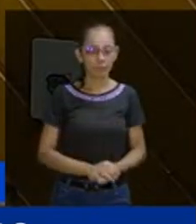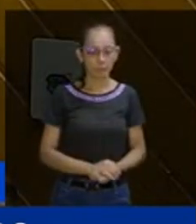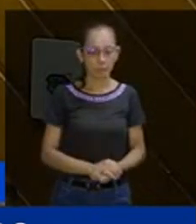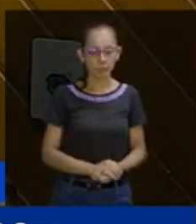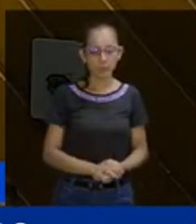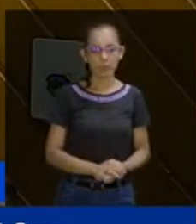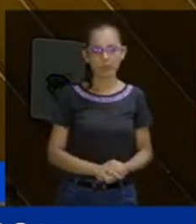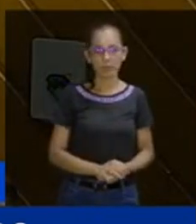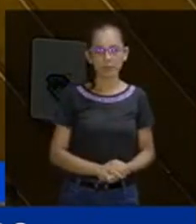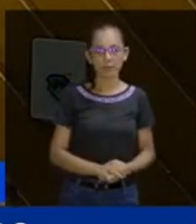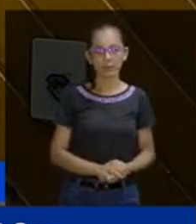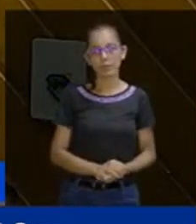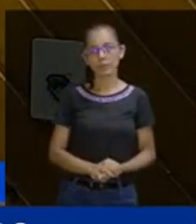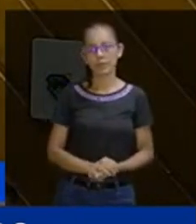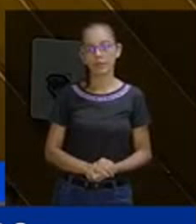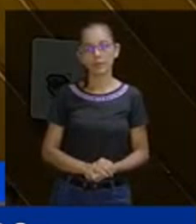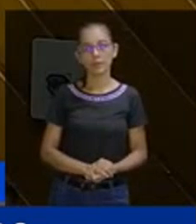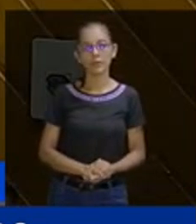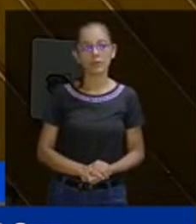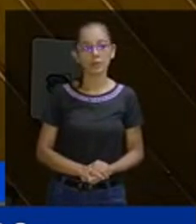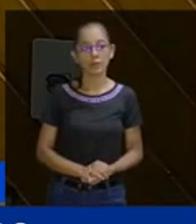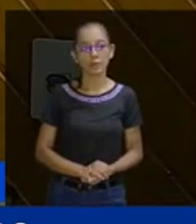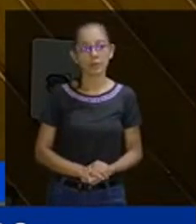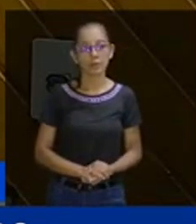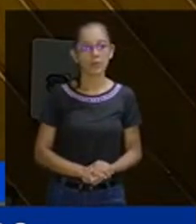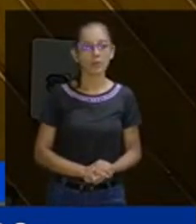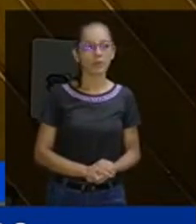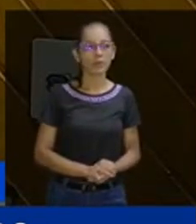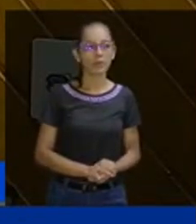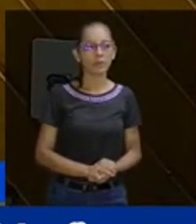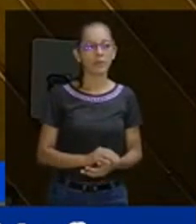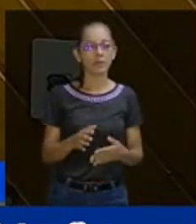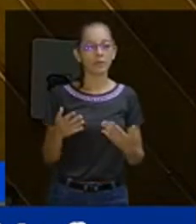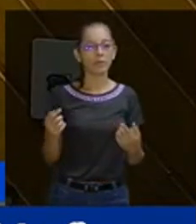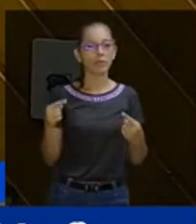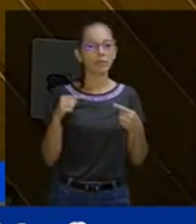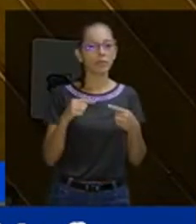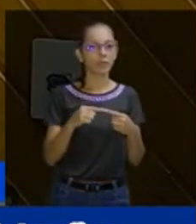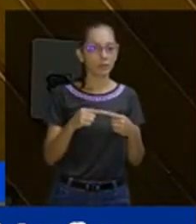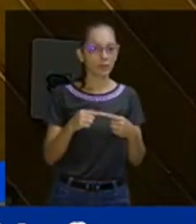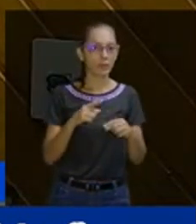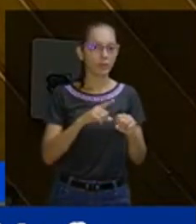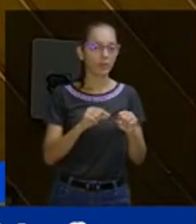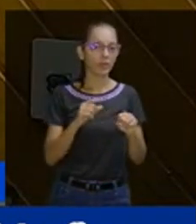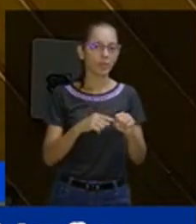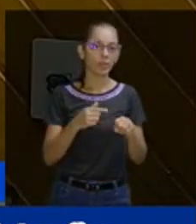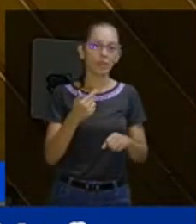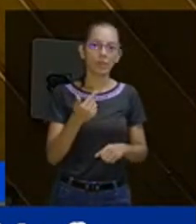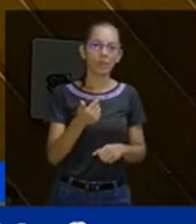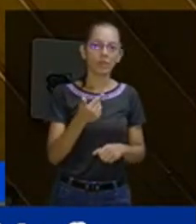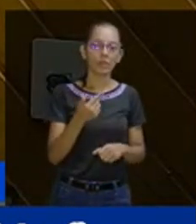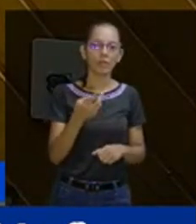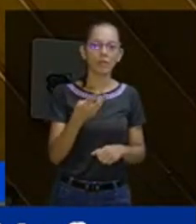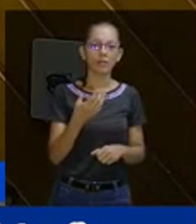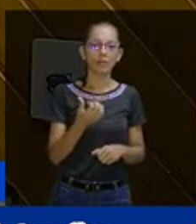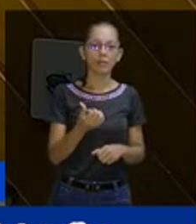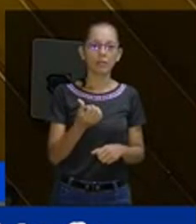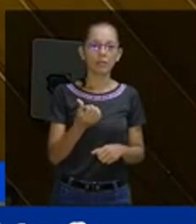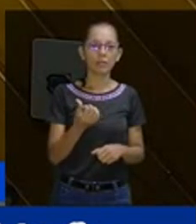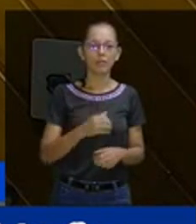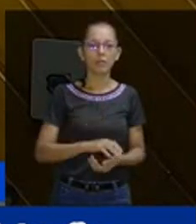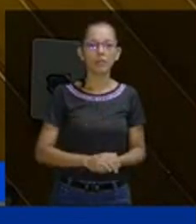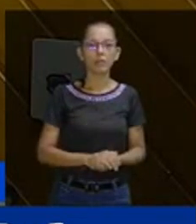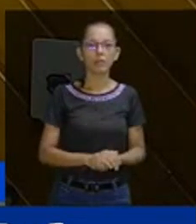sentido, o controle de convencionalidade se impõe para alinhar a interpretação do artigo 236 do Código Eleitoral